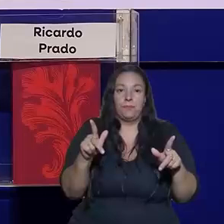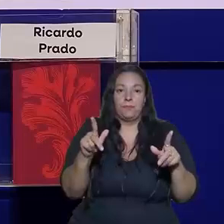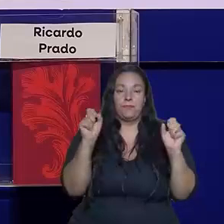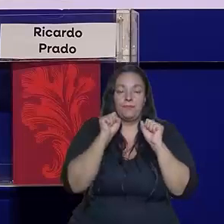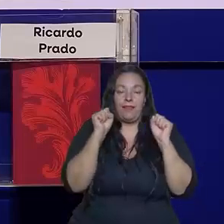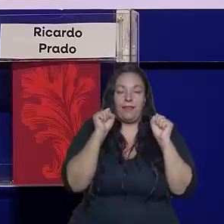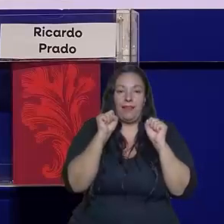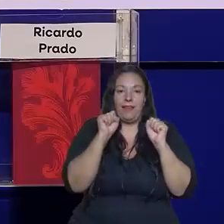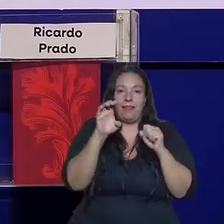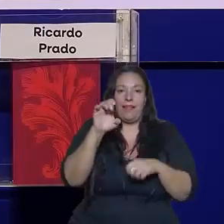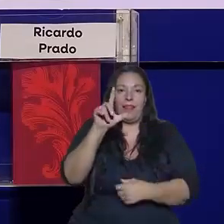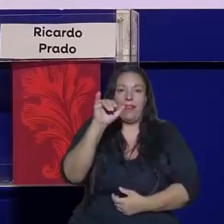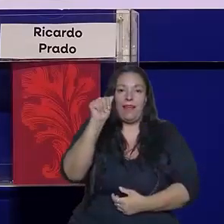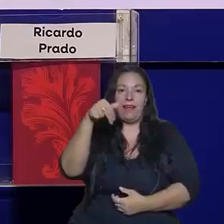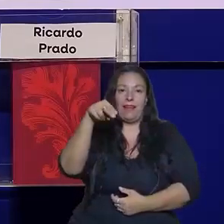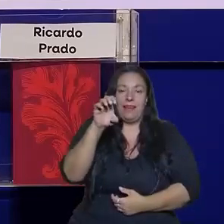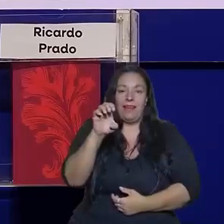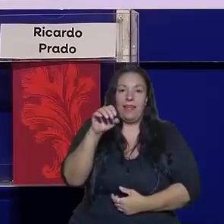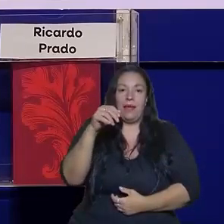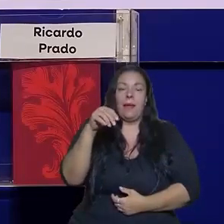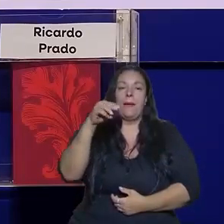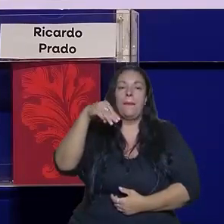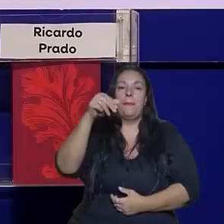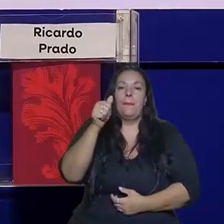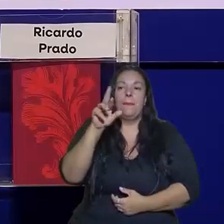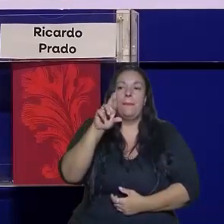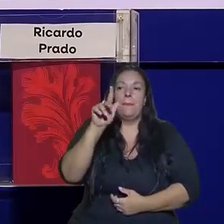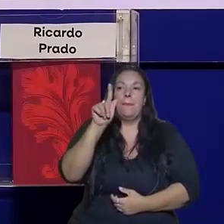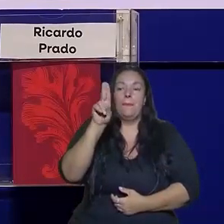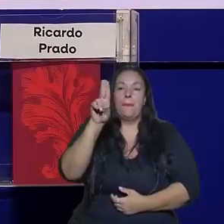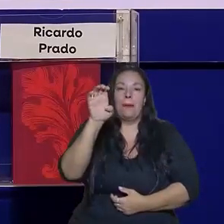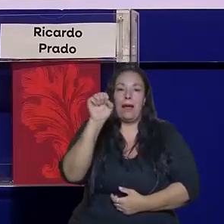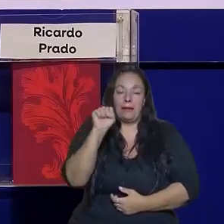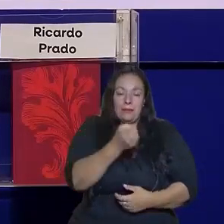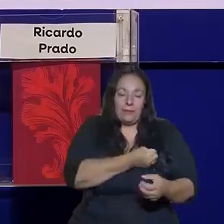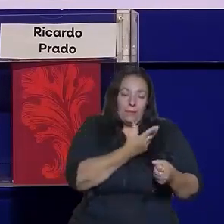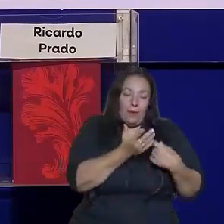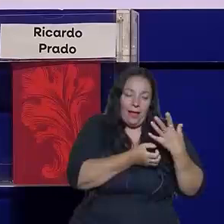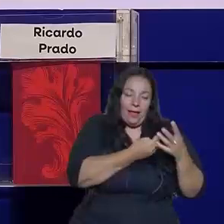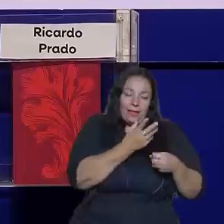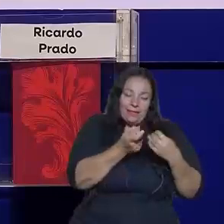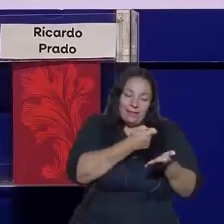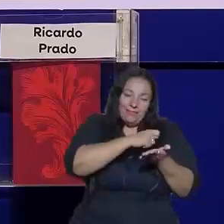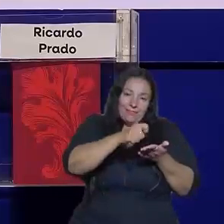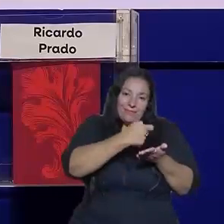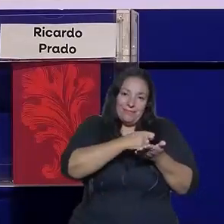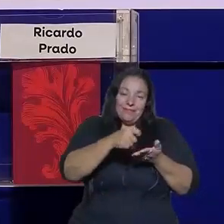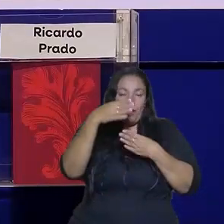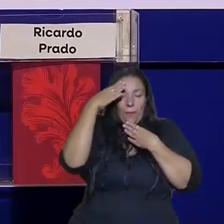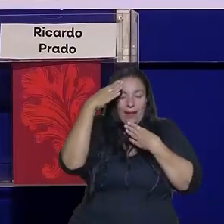querida Eliane Marques, que é uma grande romancista e também uma grande poeta. Muito bom, obrigado.